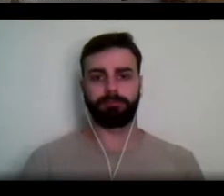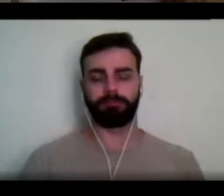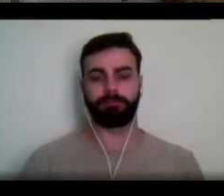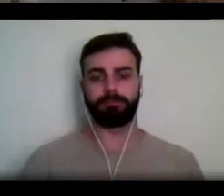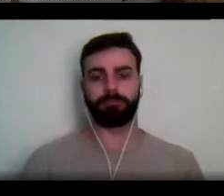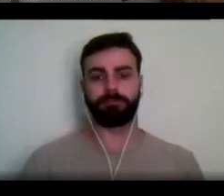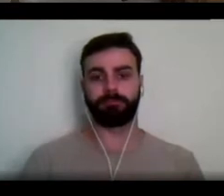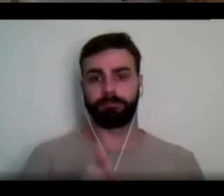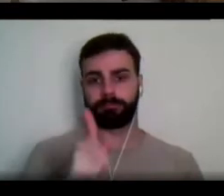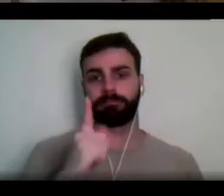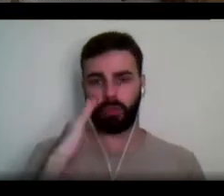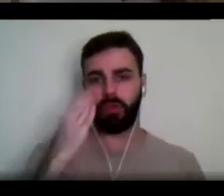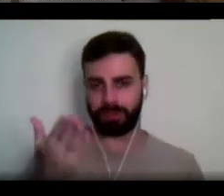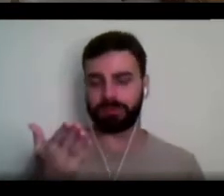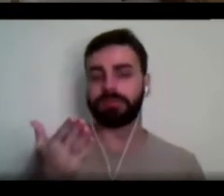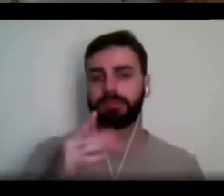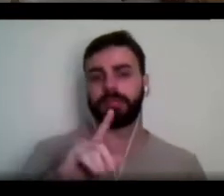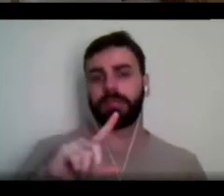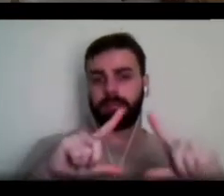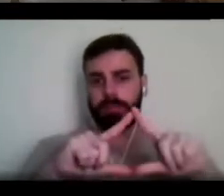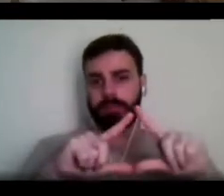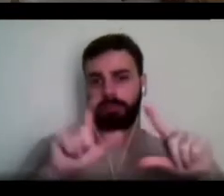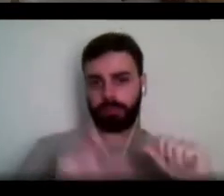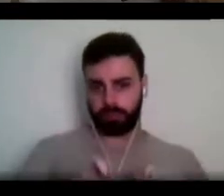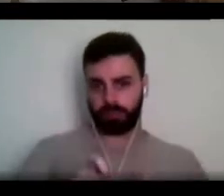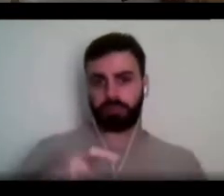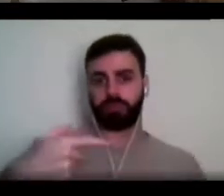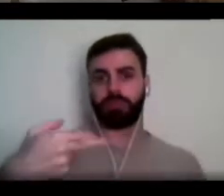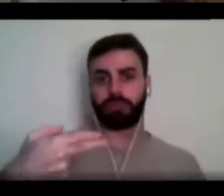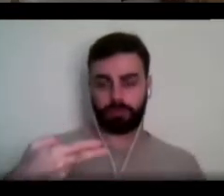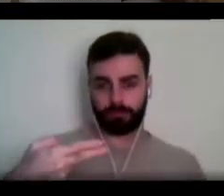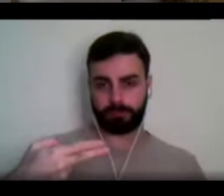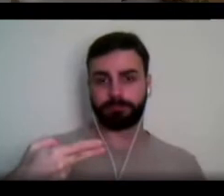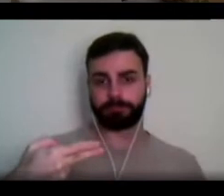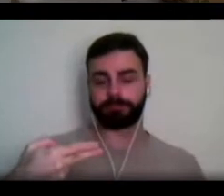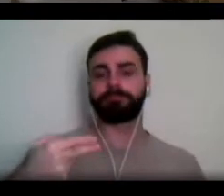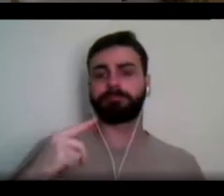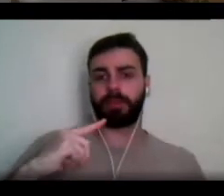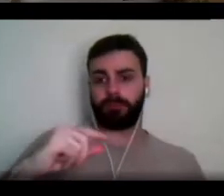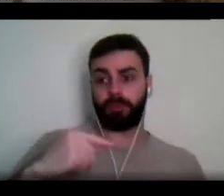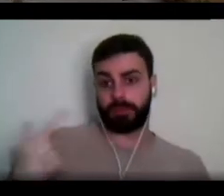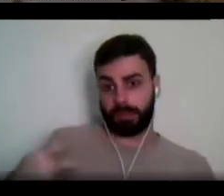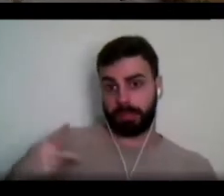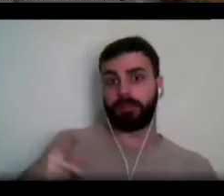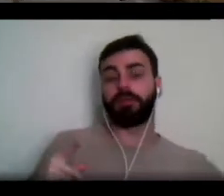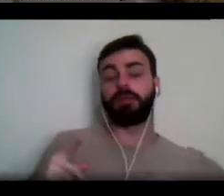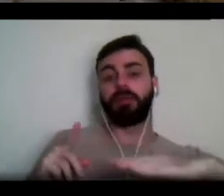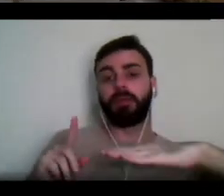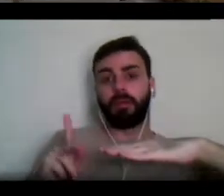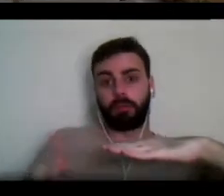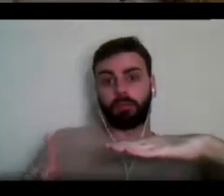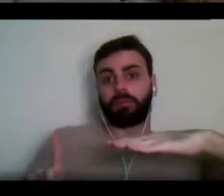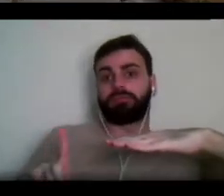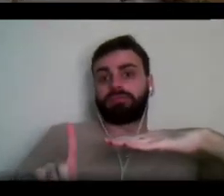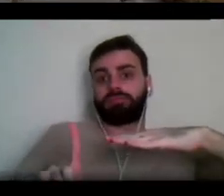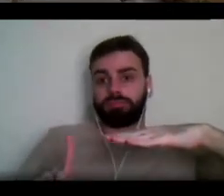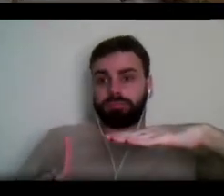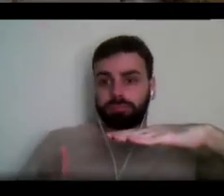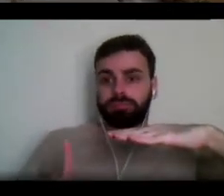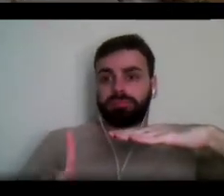Vx vezes T, né? Então, o ΔX vai ser igual à velocidade do professor, que